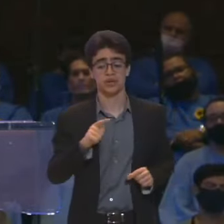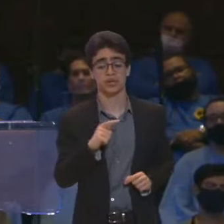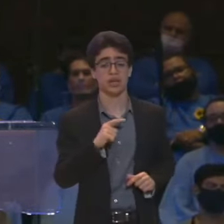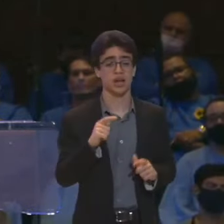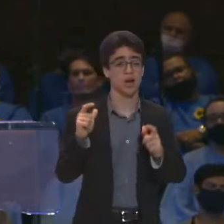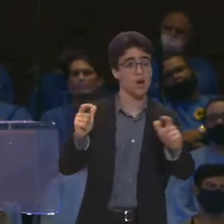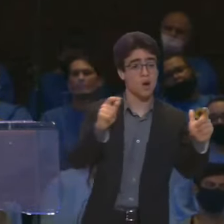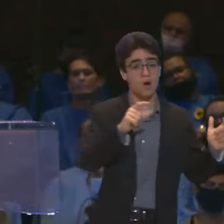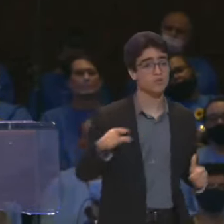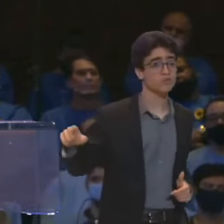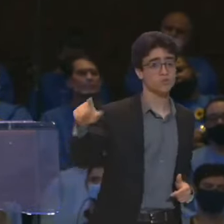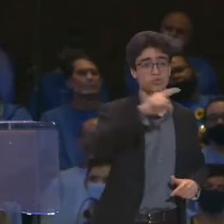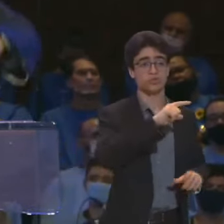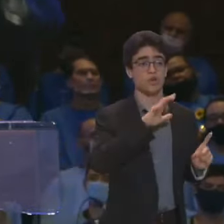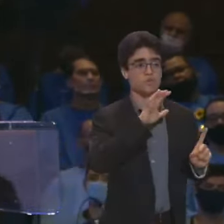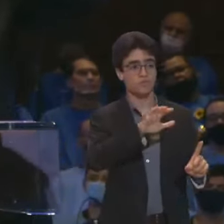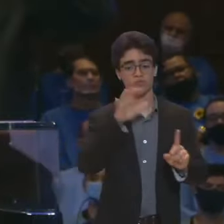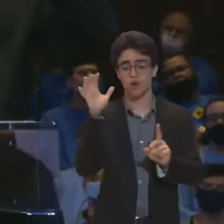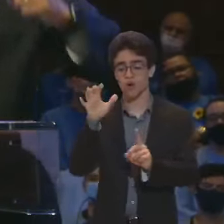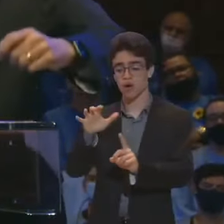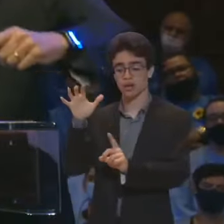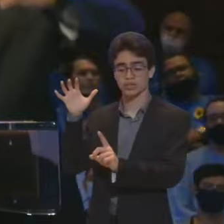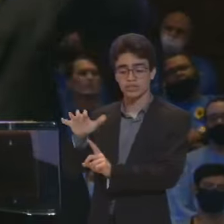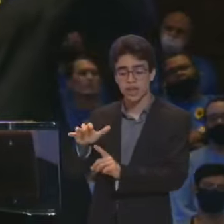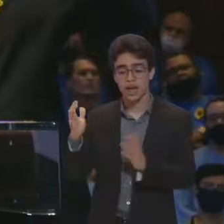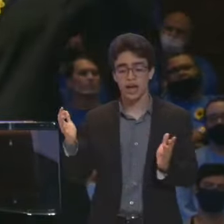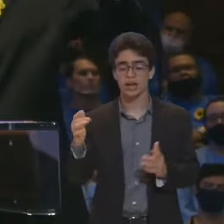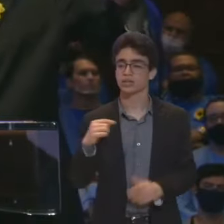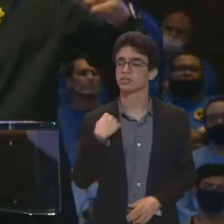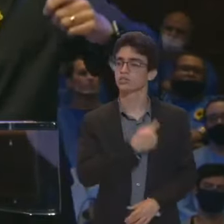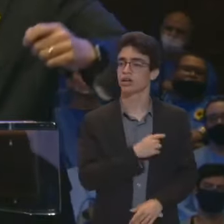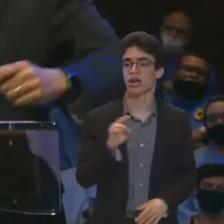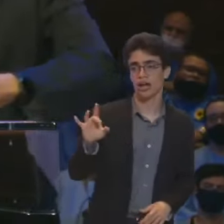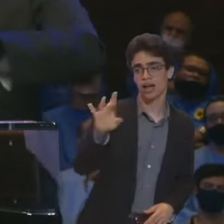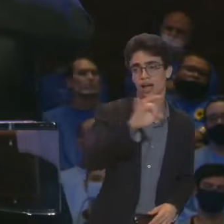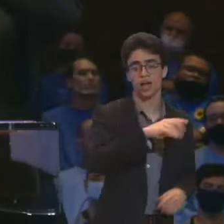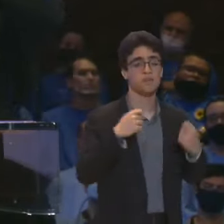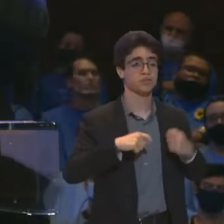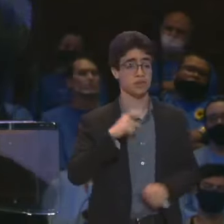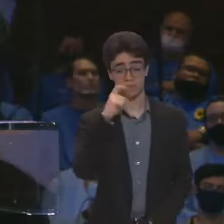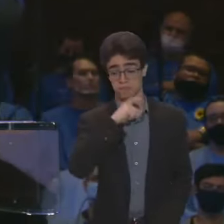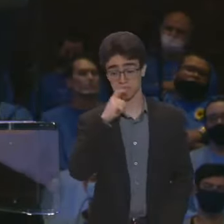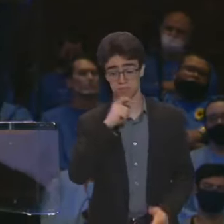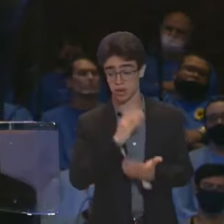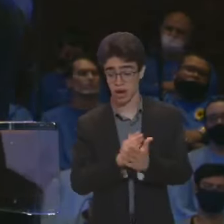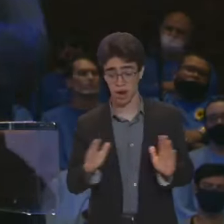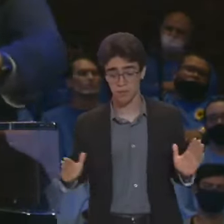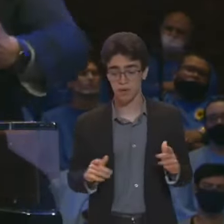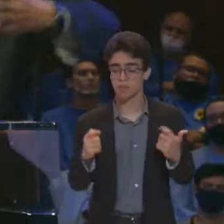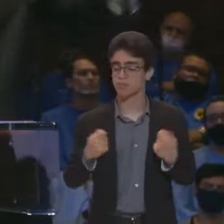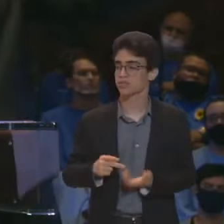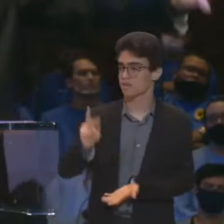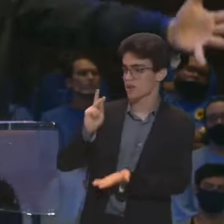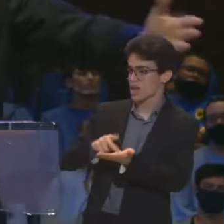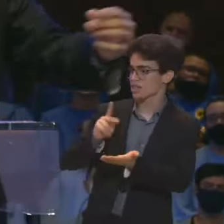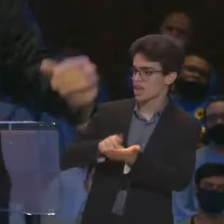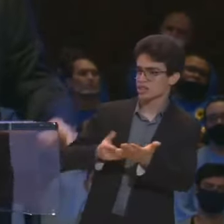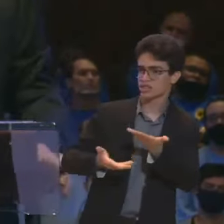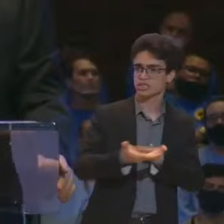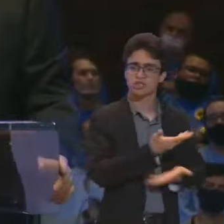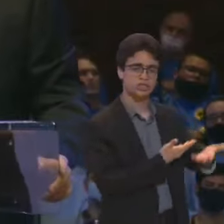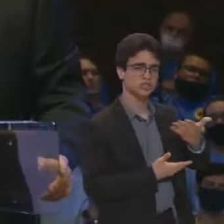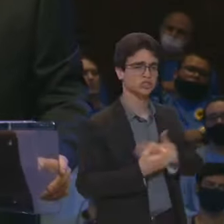sua influência, cada um de nós temos que deixar a mentira e falar a verdade com o próximo, somos membros